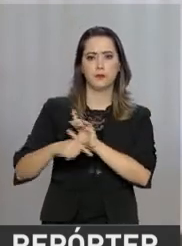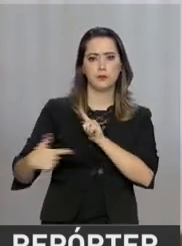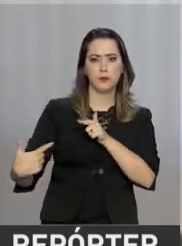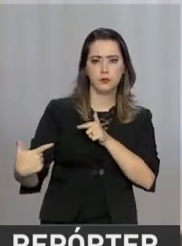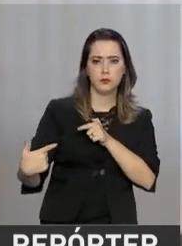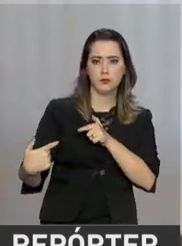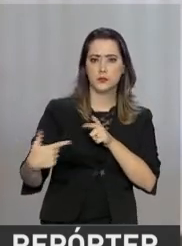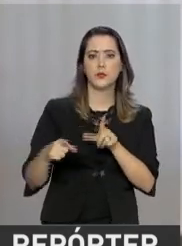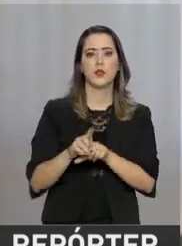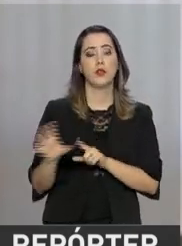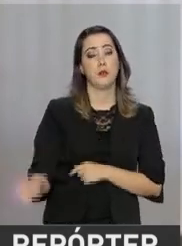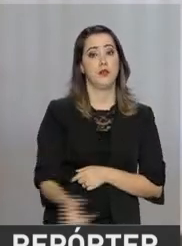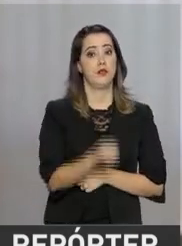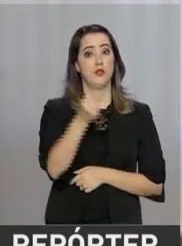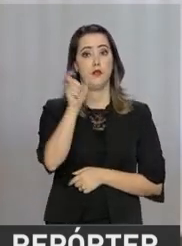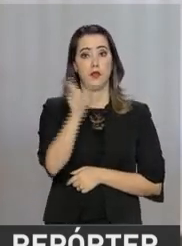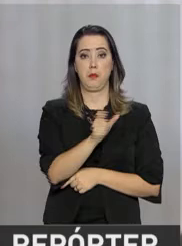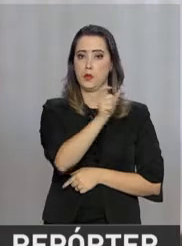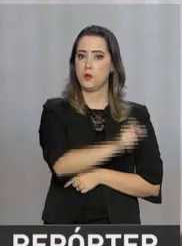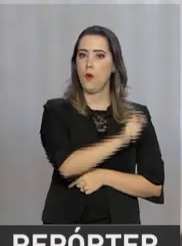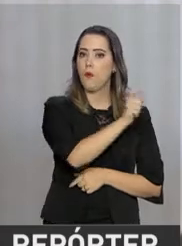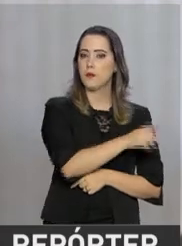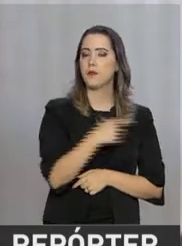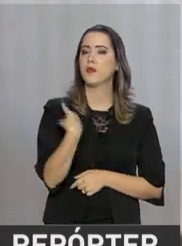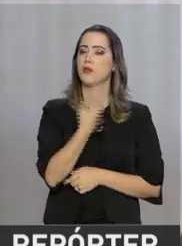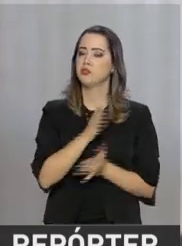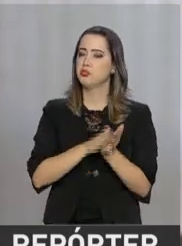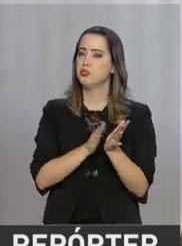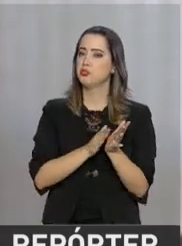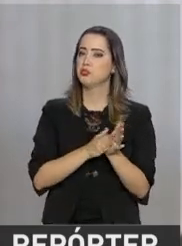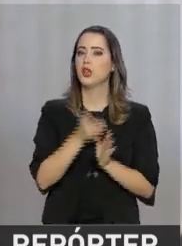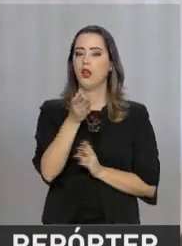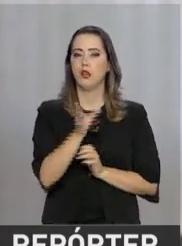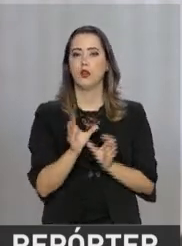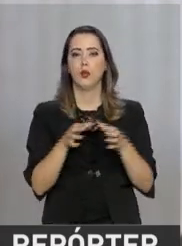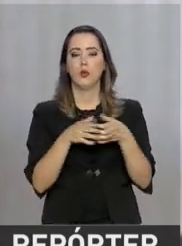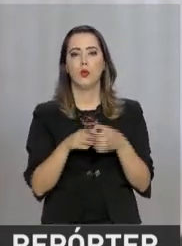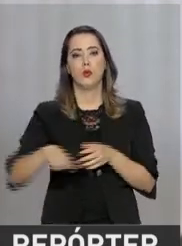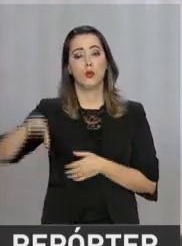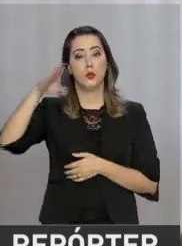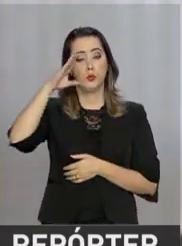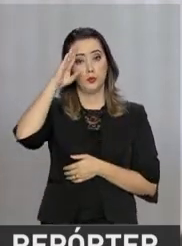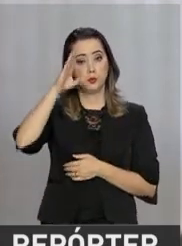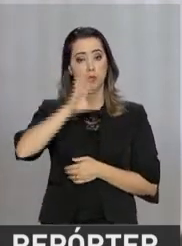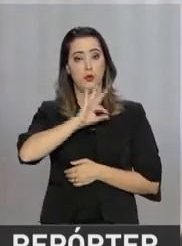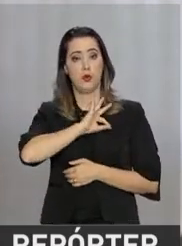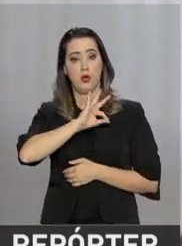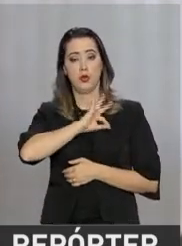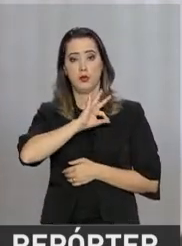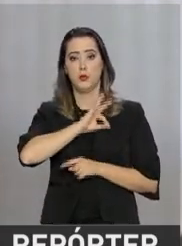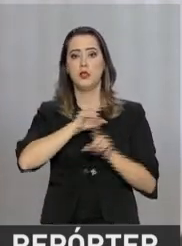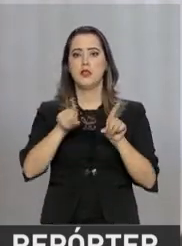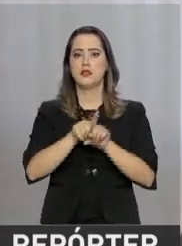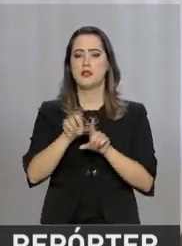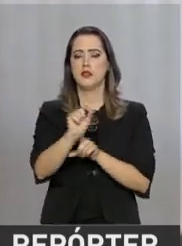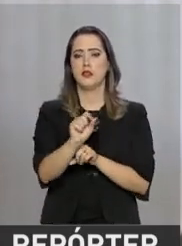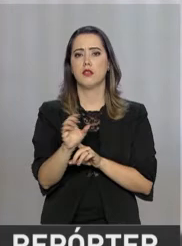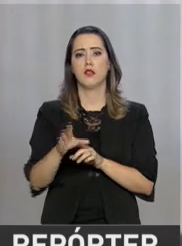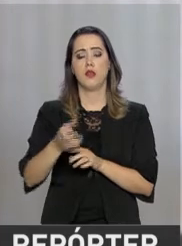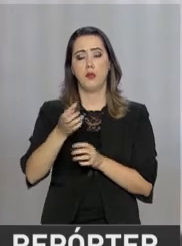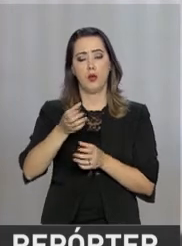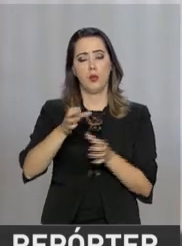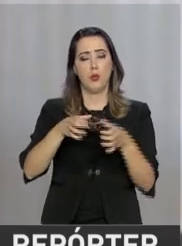também salvando pessoas. Por isso, meus parabéns às polícias militares e corpos de bombeiros